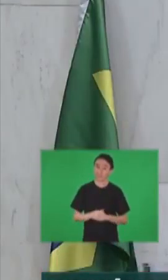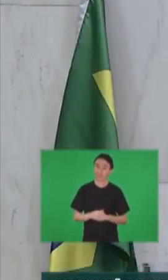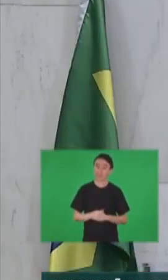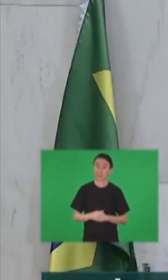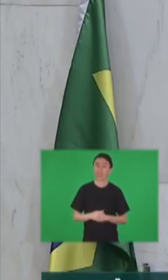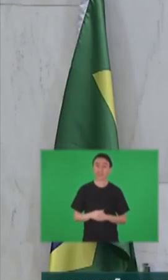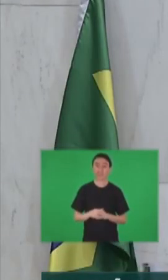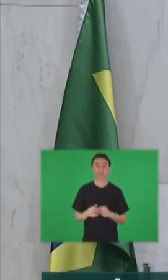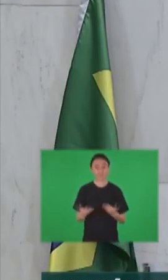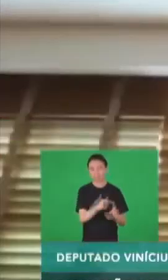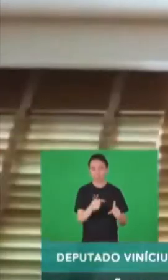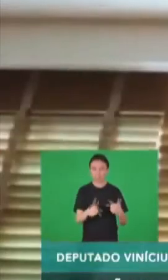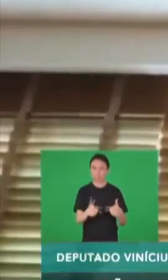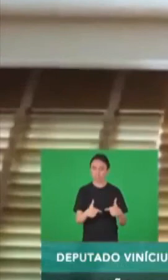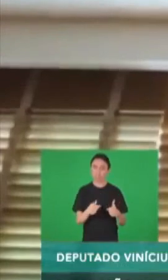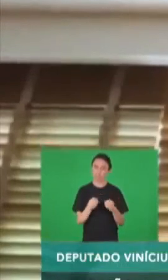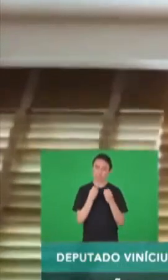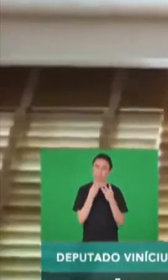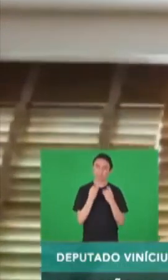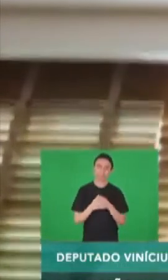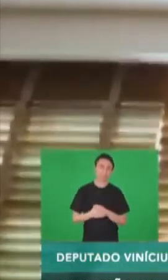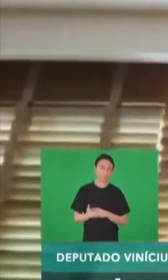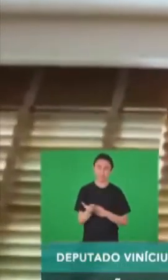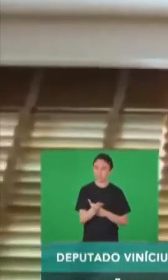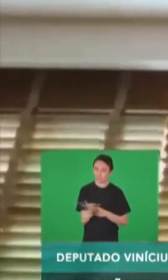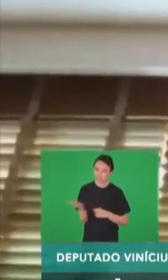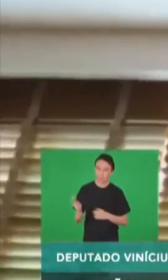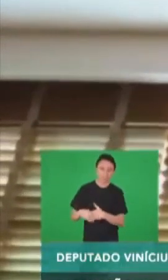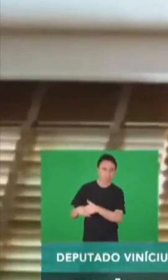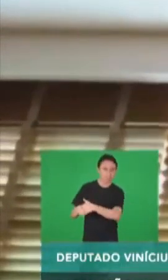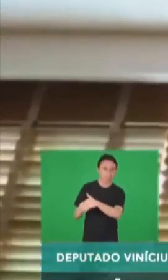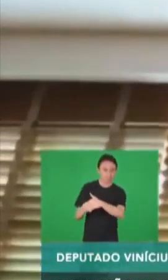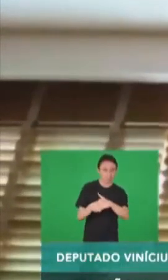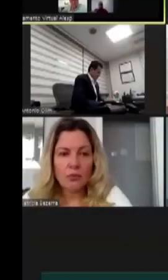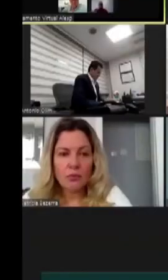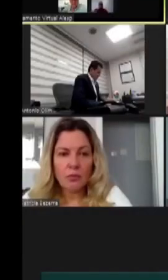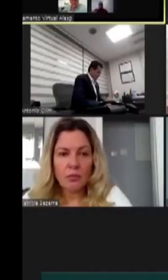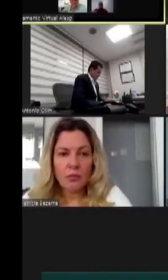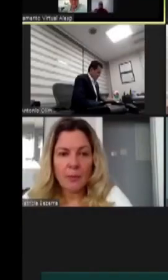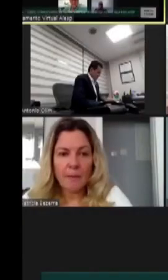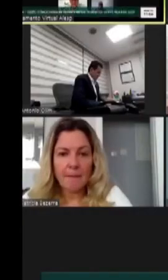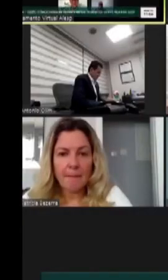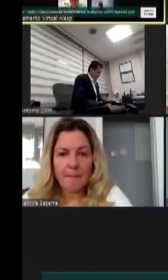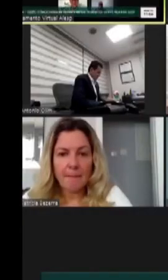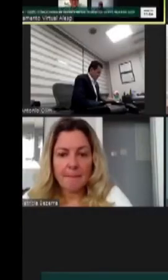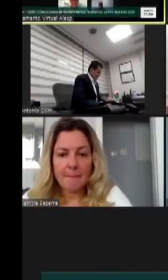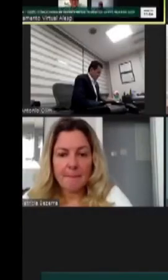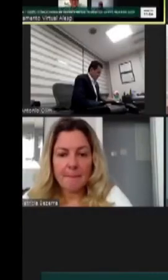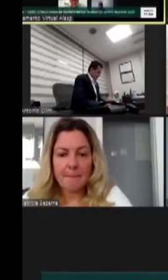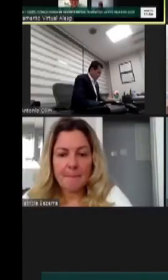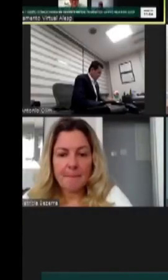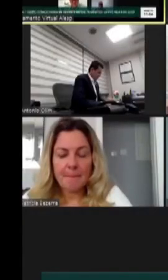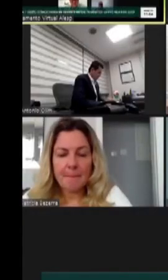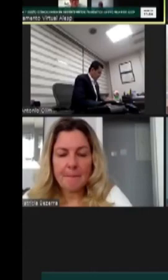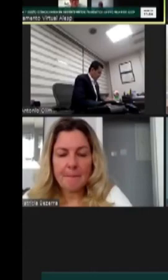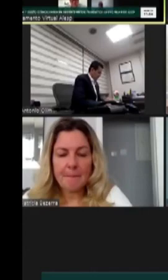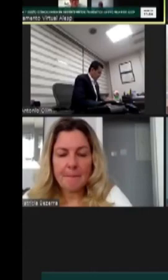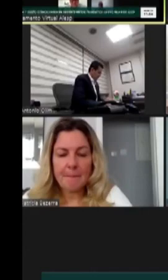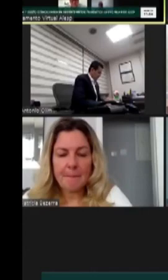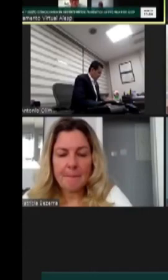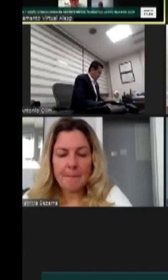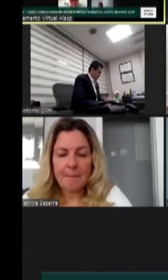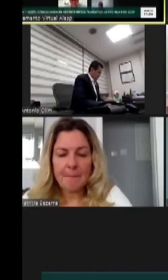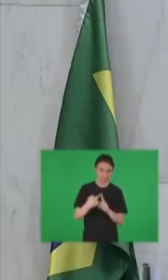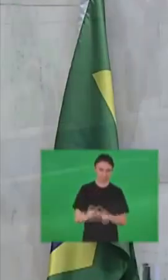Terminado o tempo de discussão, o projeto de lei 251 que cria unidades regionais de saneamento básico no Estado de São Paulo